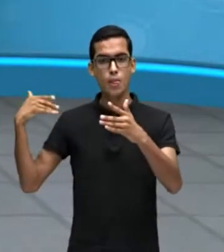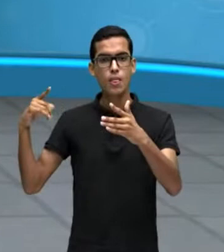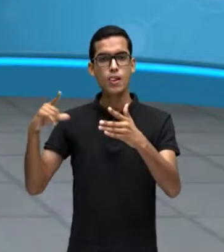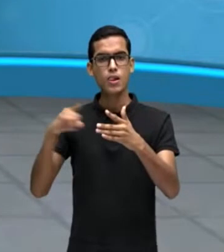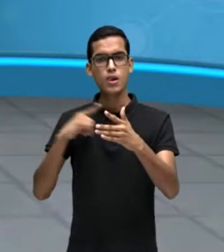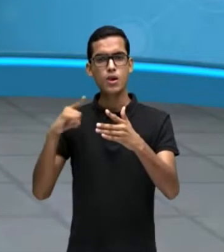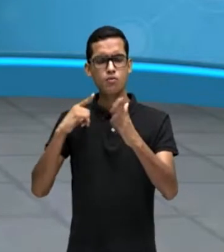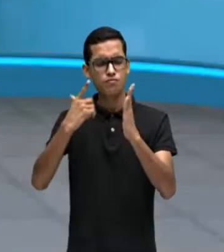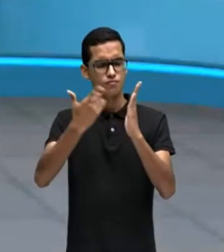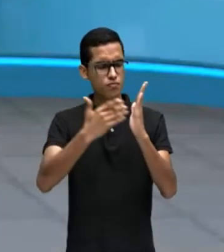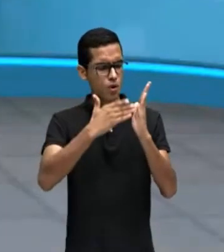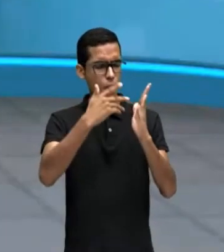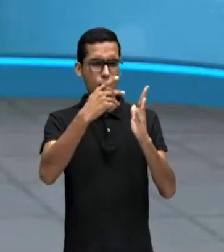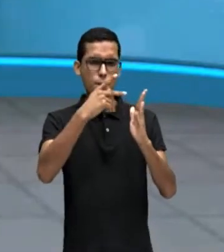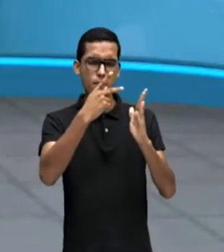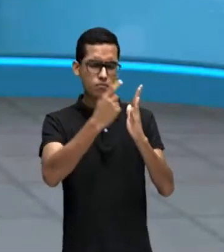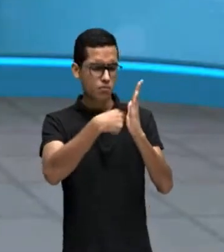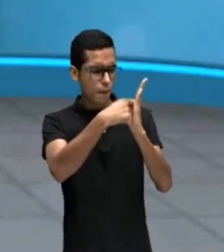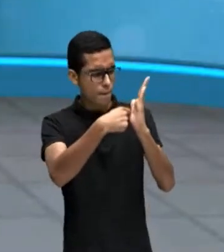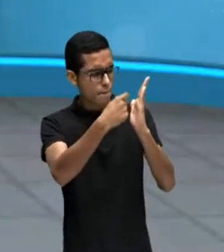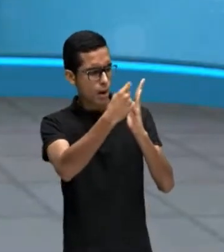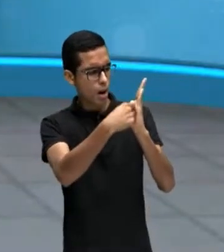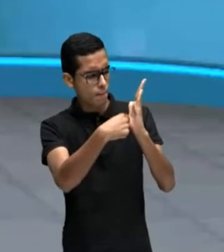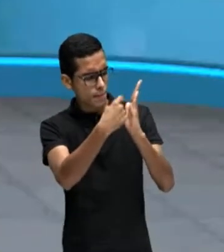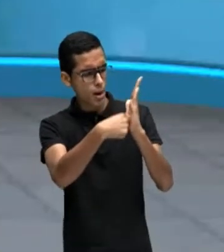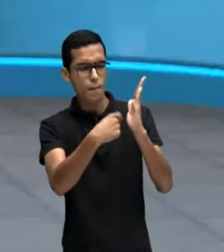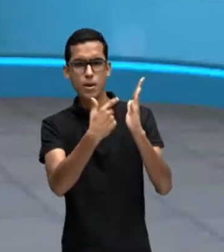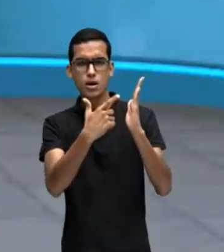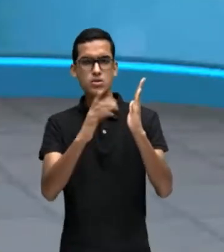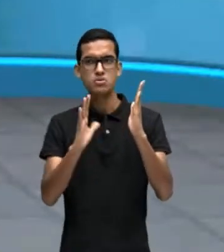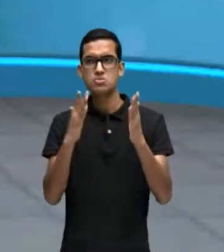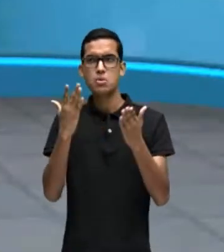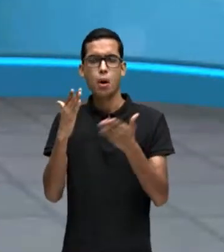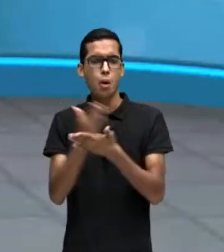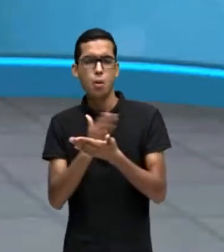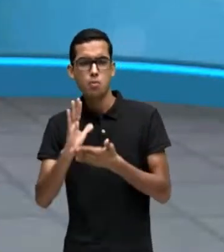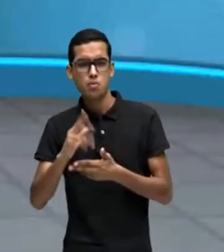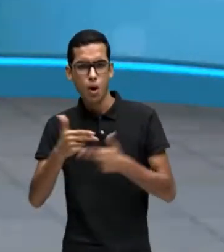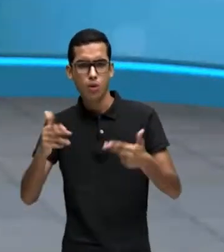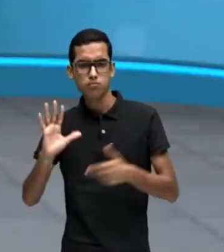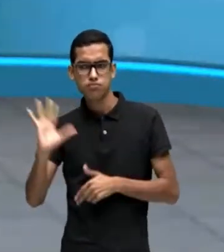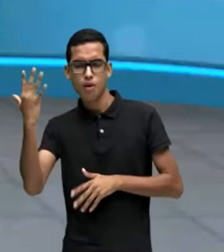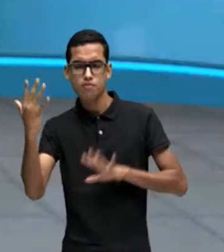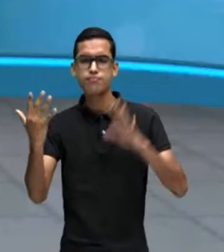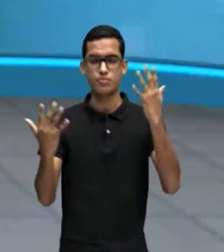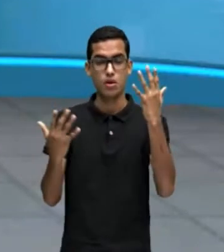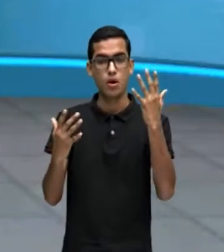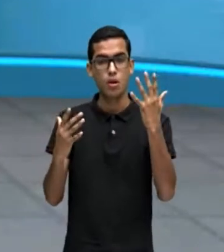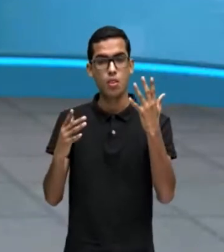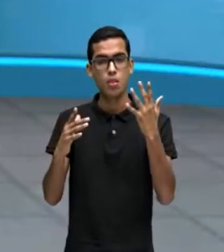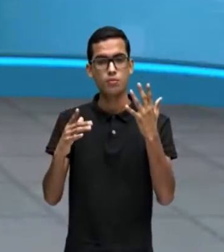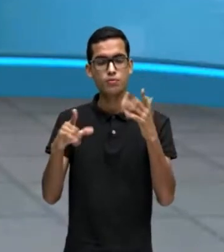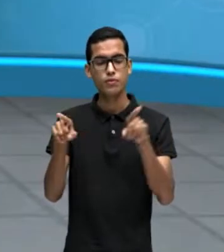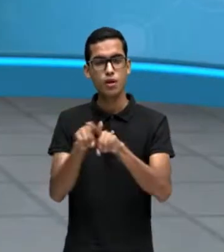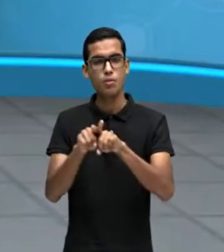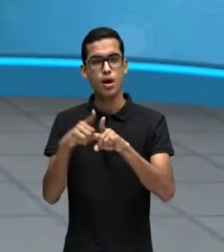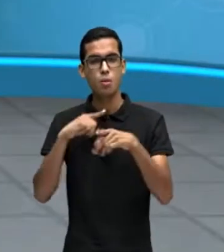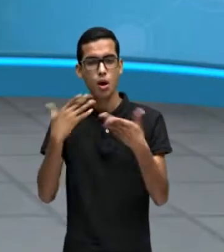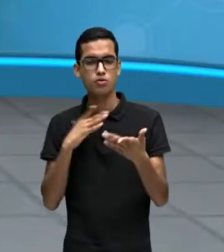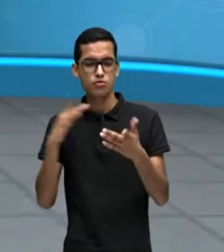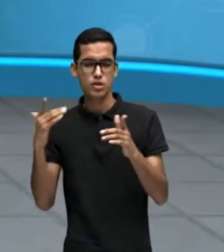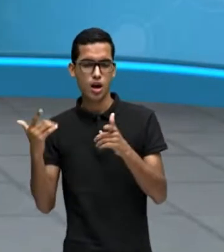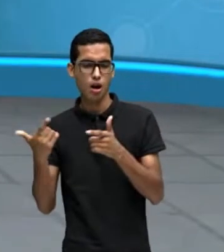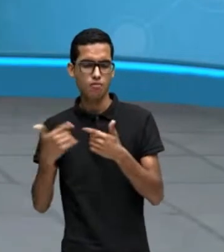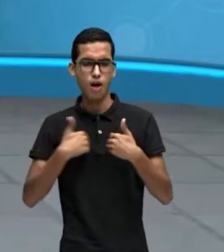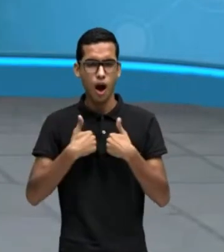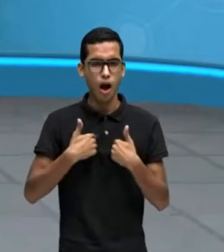cavernas de alguma cena que tinha acontecido, né? Das suas cenas de caça. E daí também a gente consegue obter